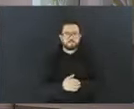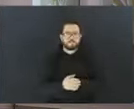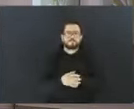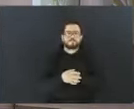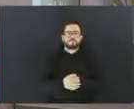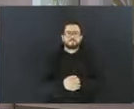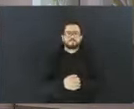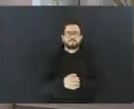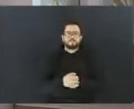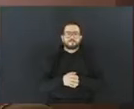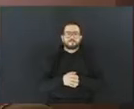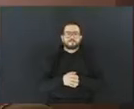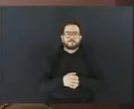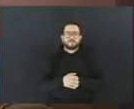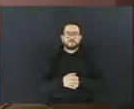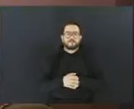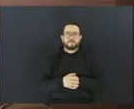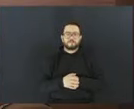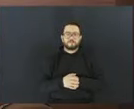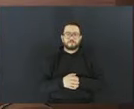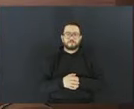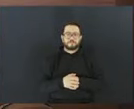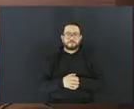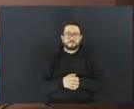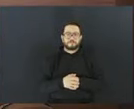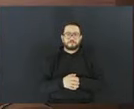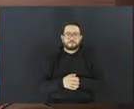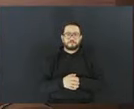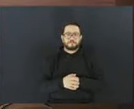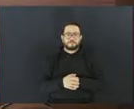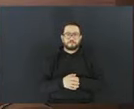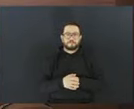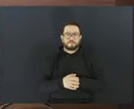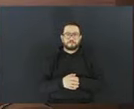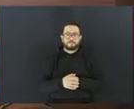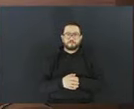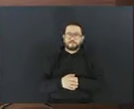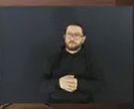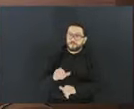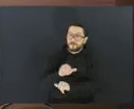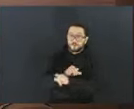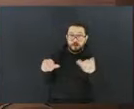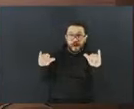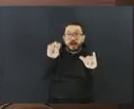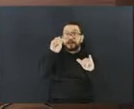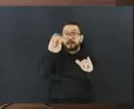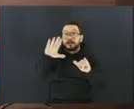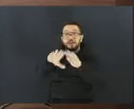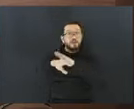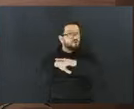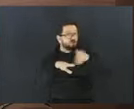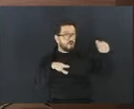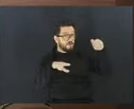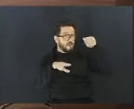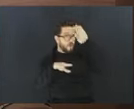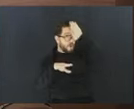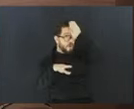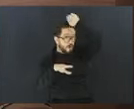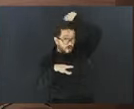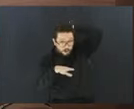Só lembrando, né, Vasco, que quando ocorre acionamento do Corpo de Bombeiros, alguma vítima tá agonizando, né? Ou